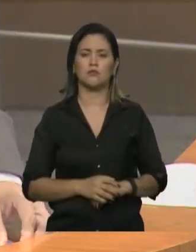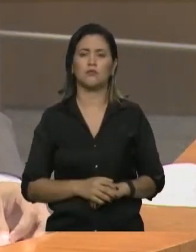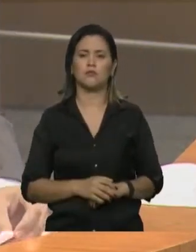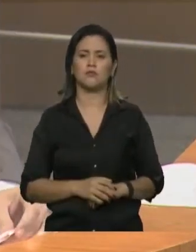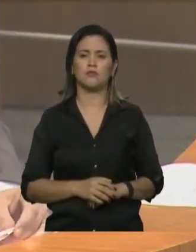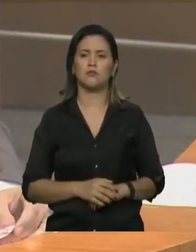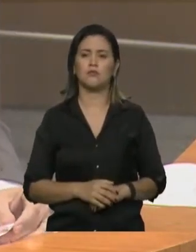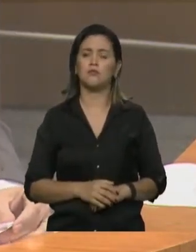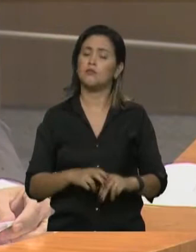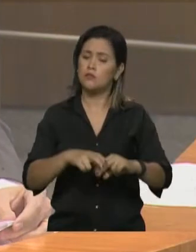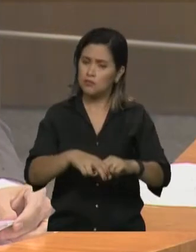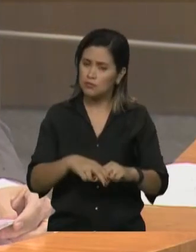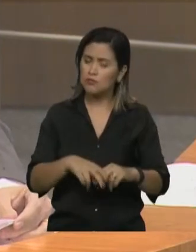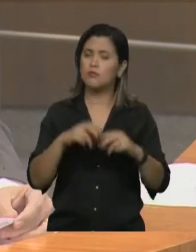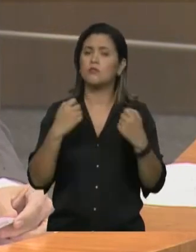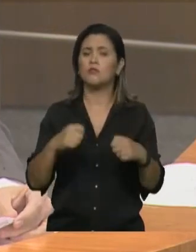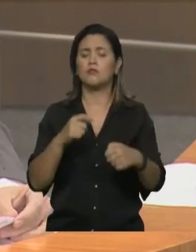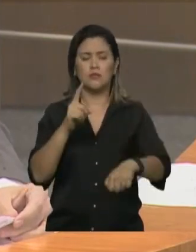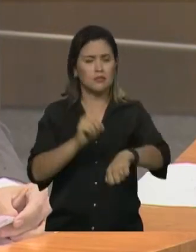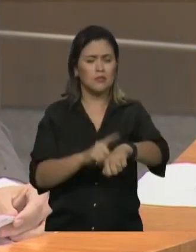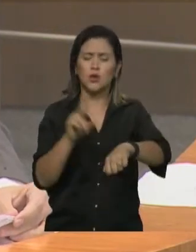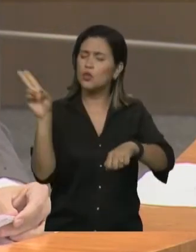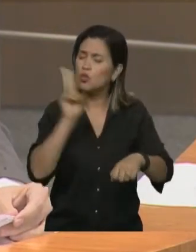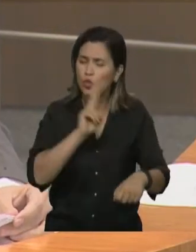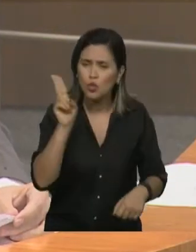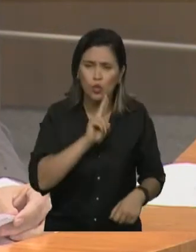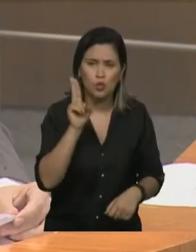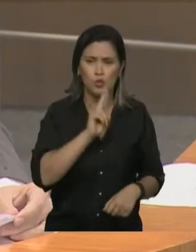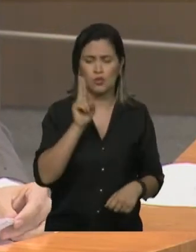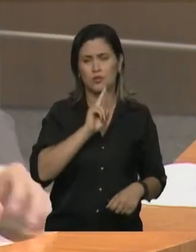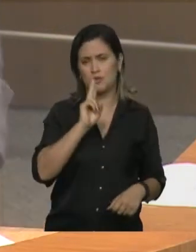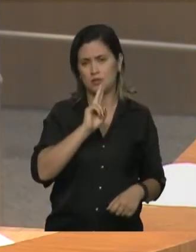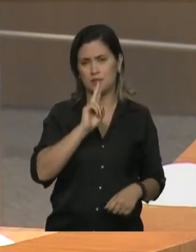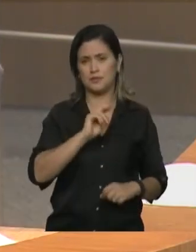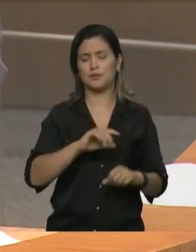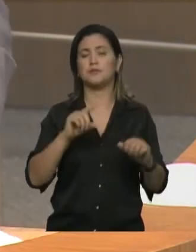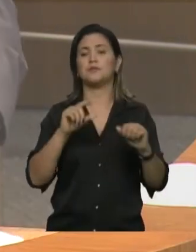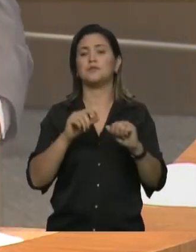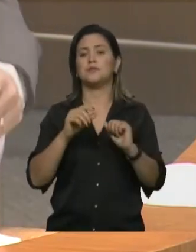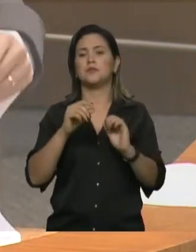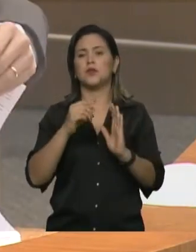imediato. No seu parágrafo 4º do artigo